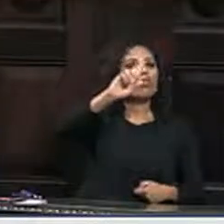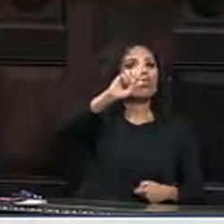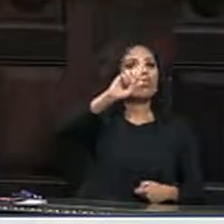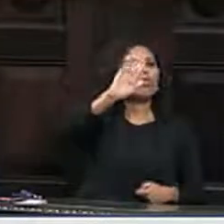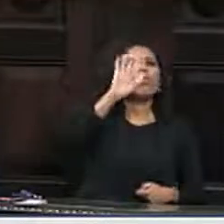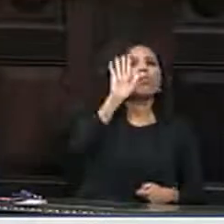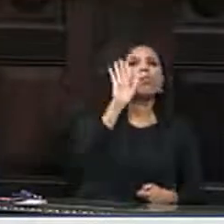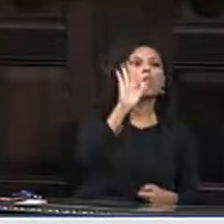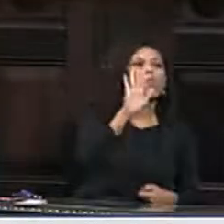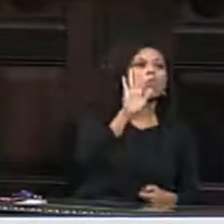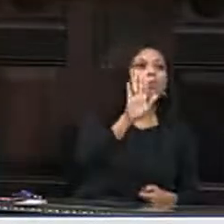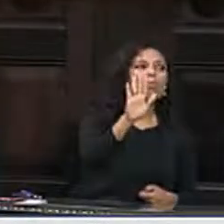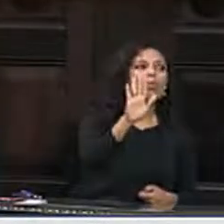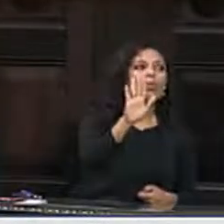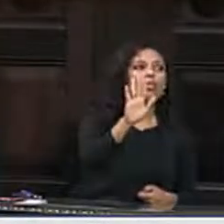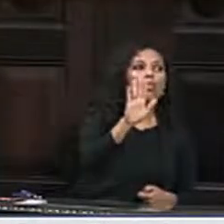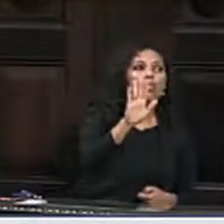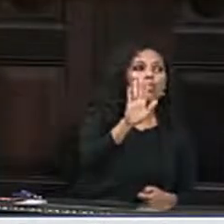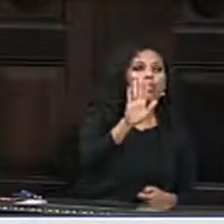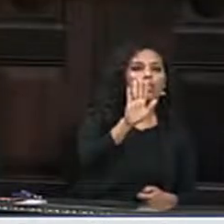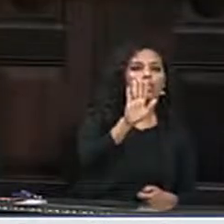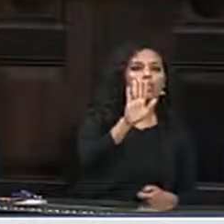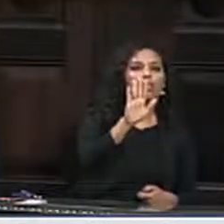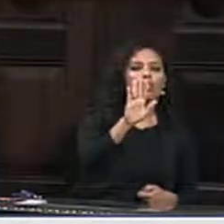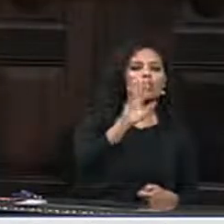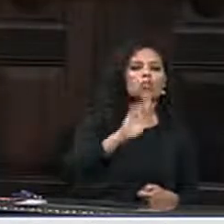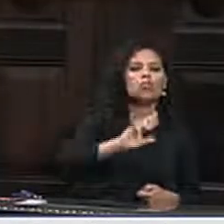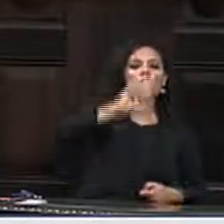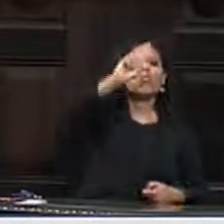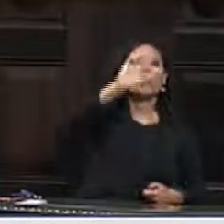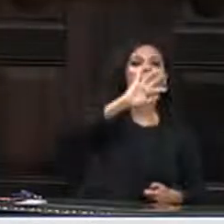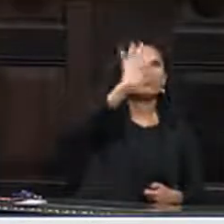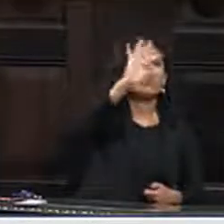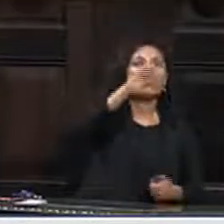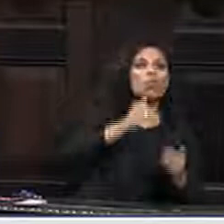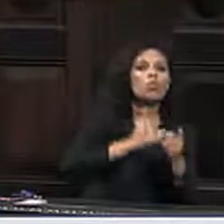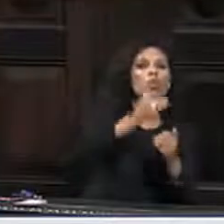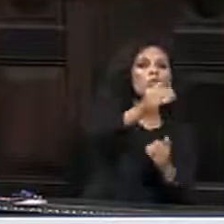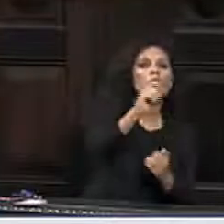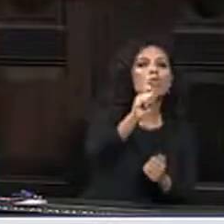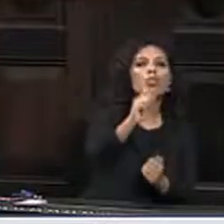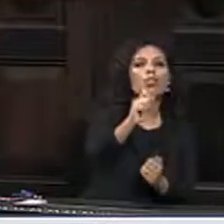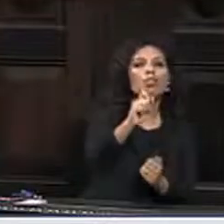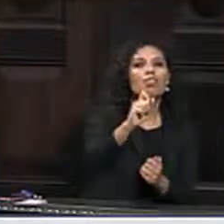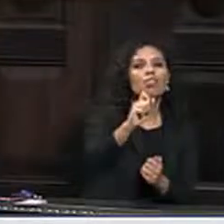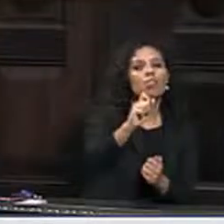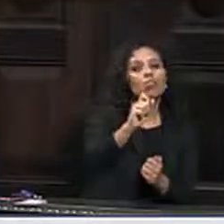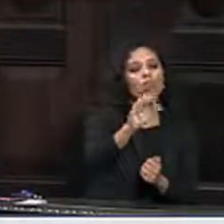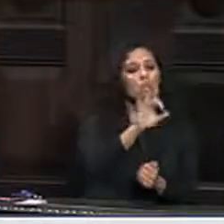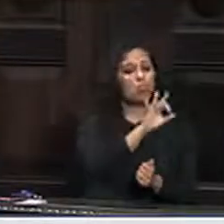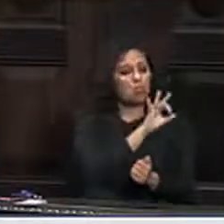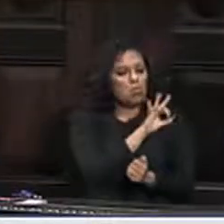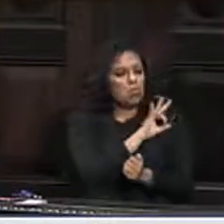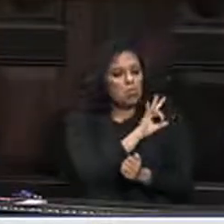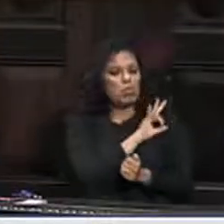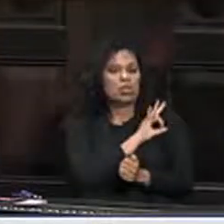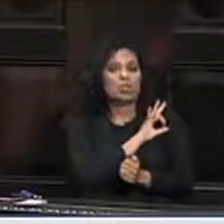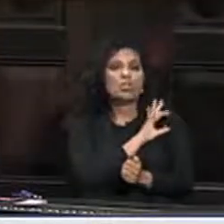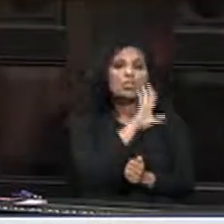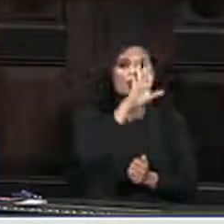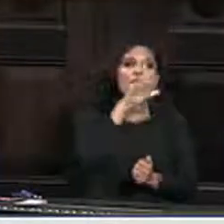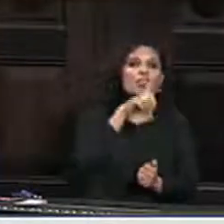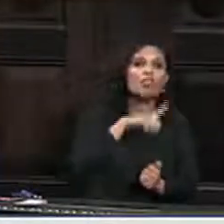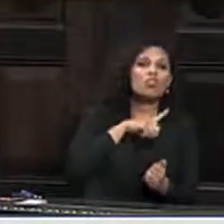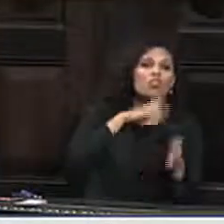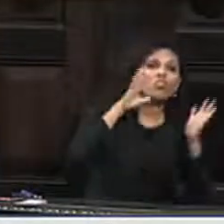era a autoridade militar e não o chefe eventual do